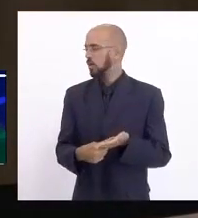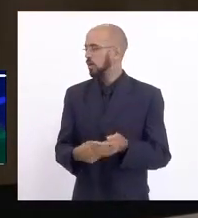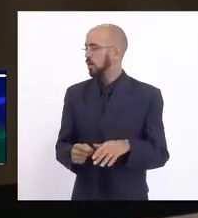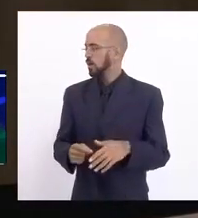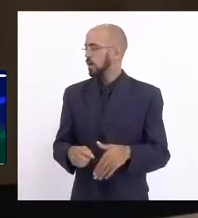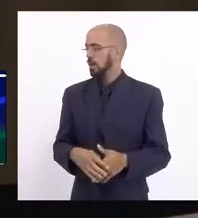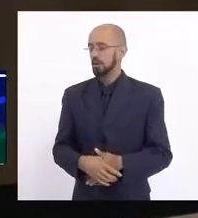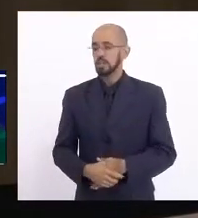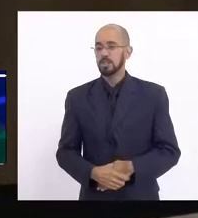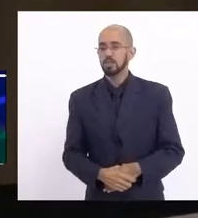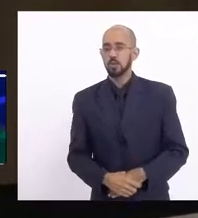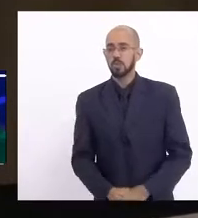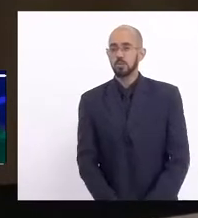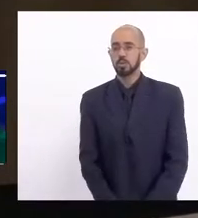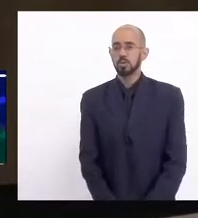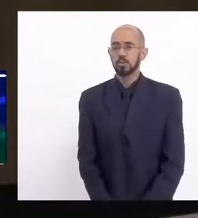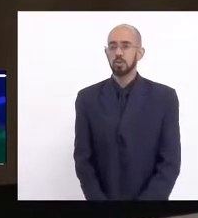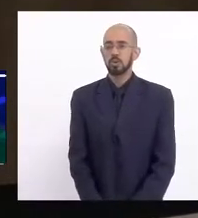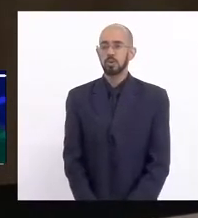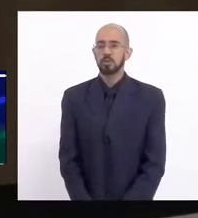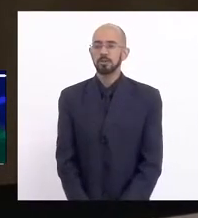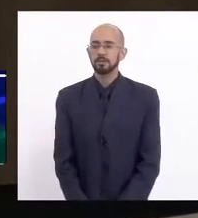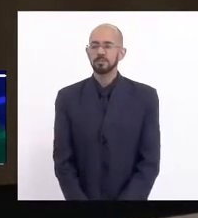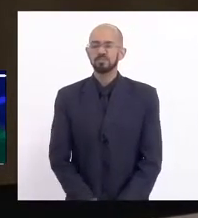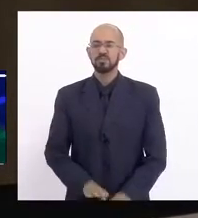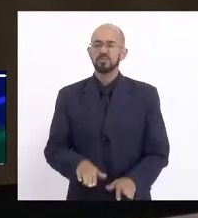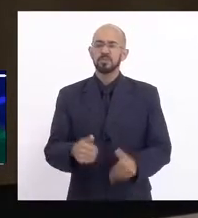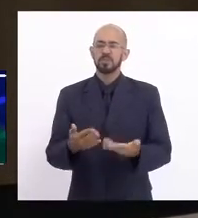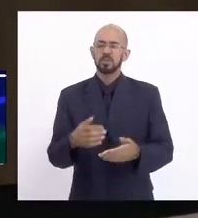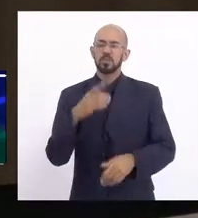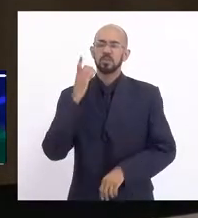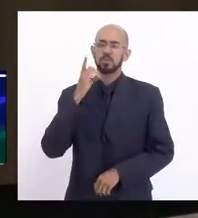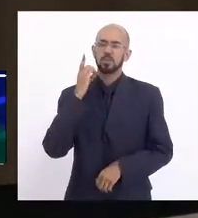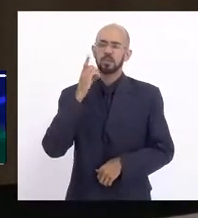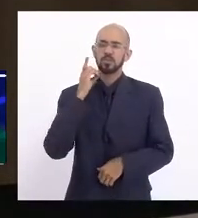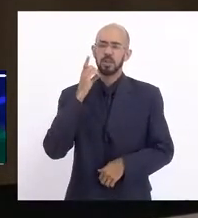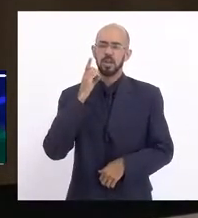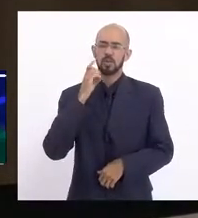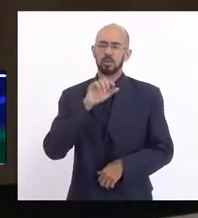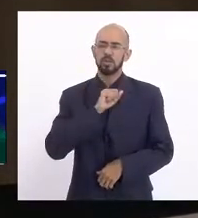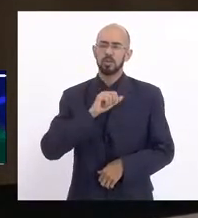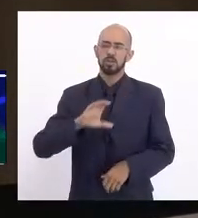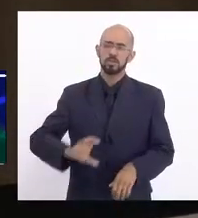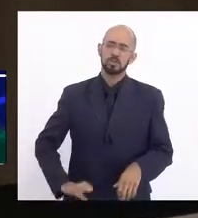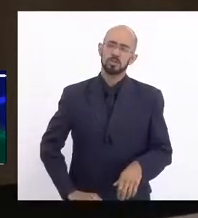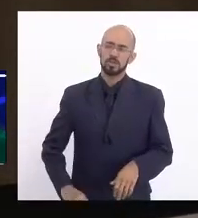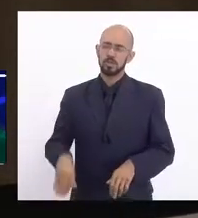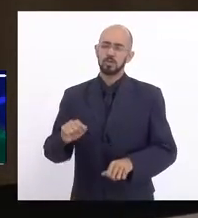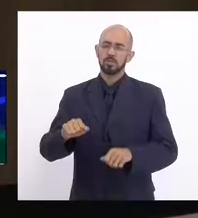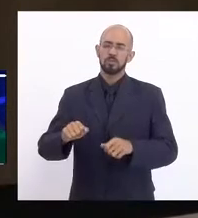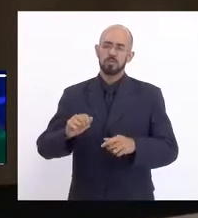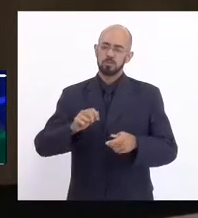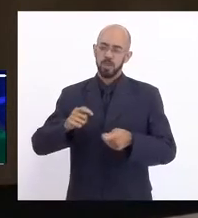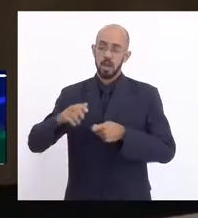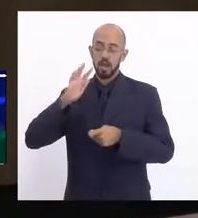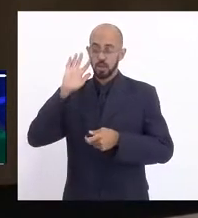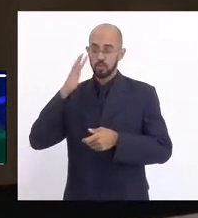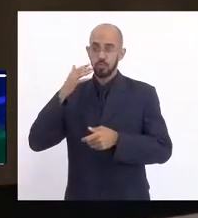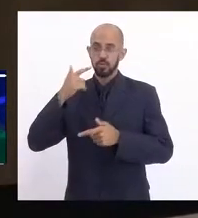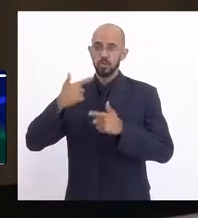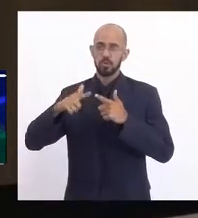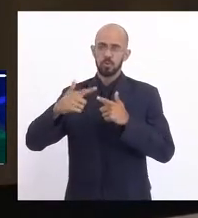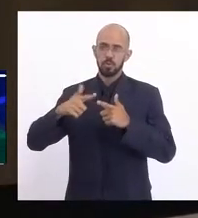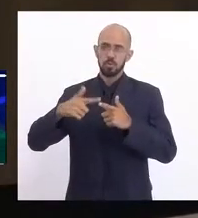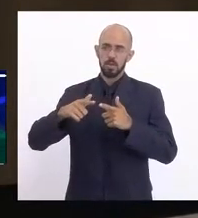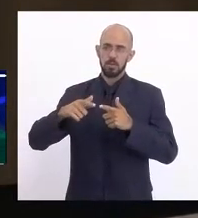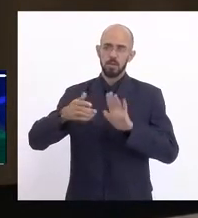90 dias, 31 de março. E o deputado André Celiano, para mediar o conflito, propôs